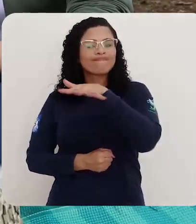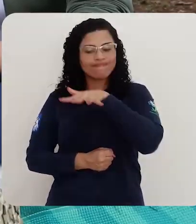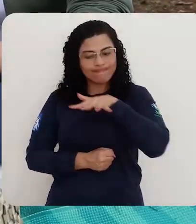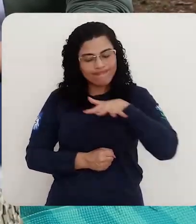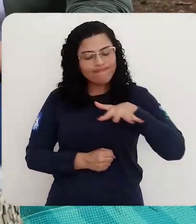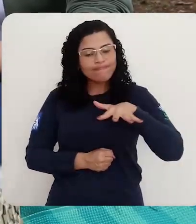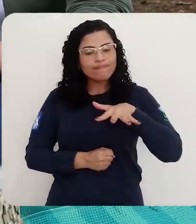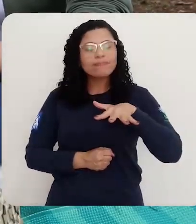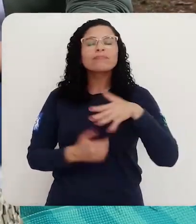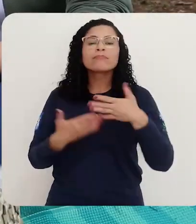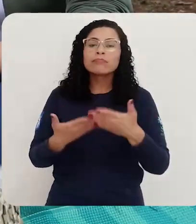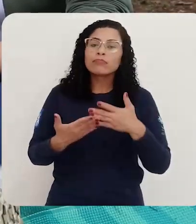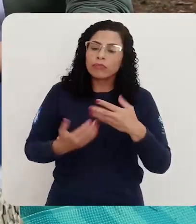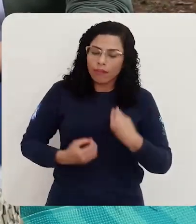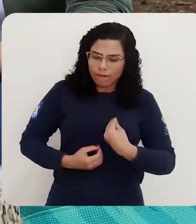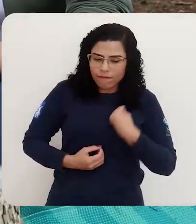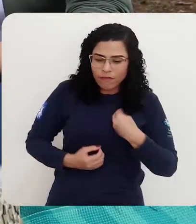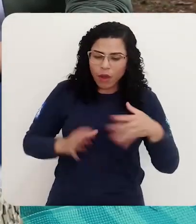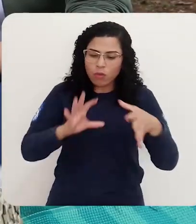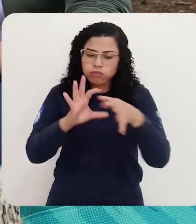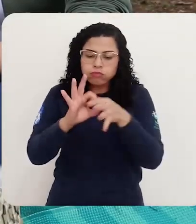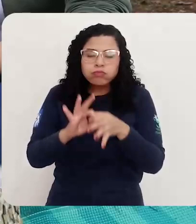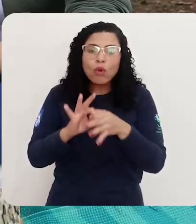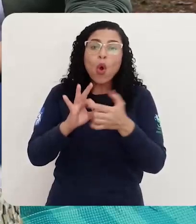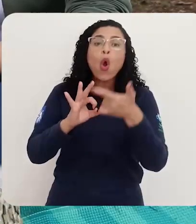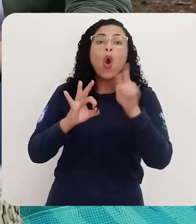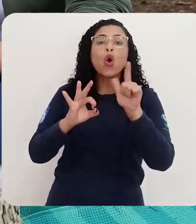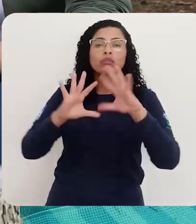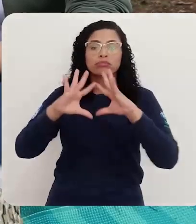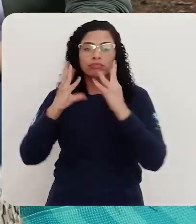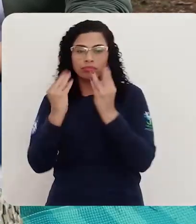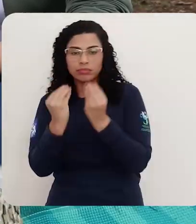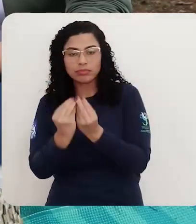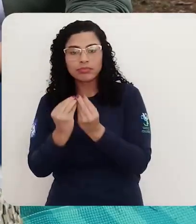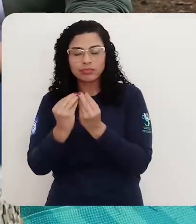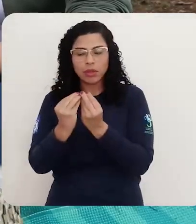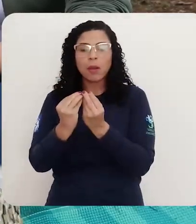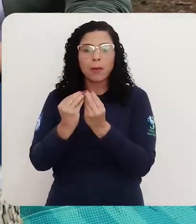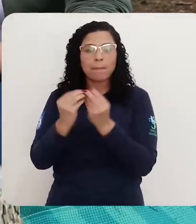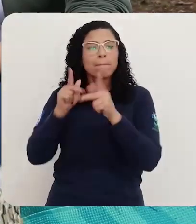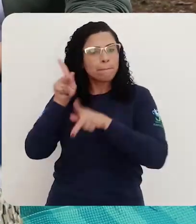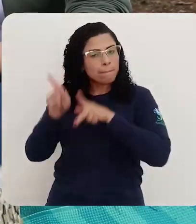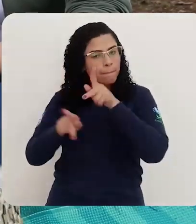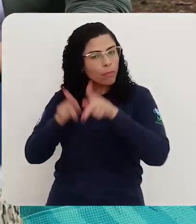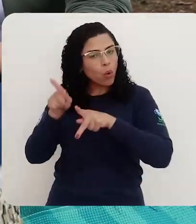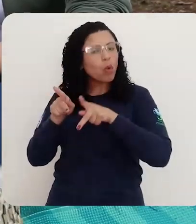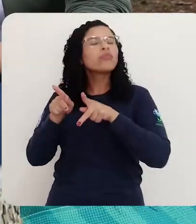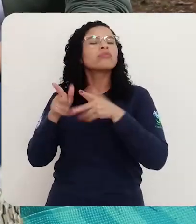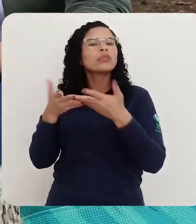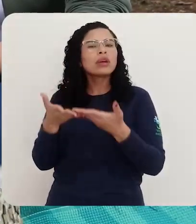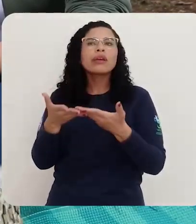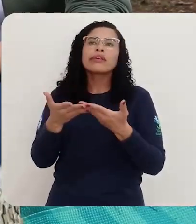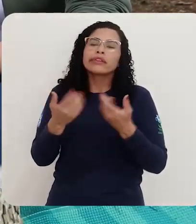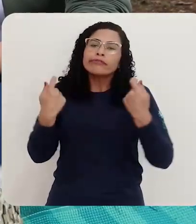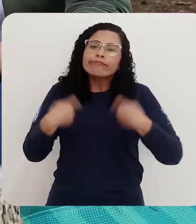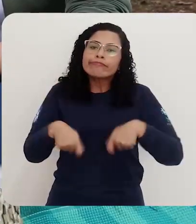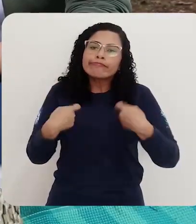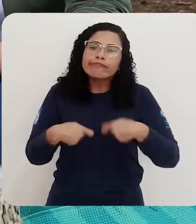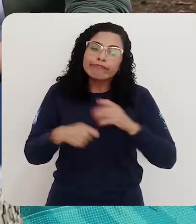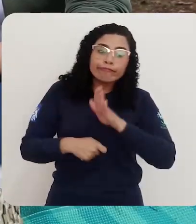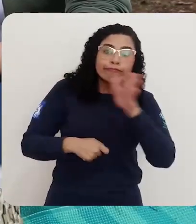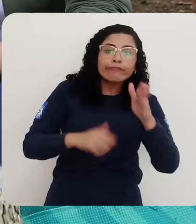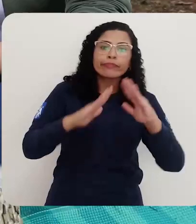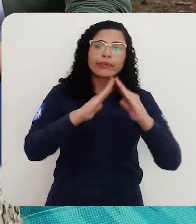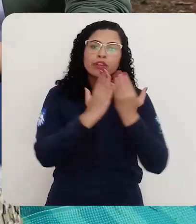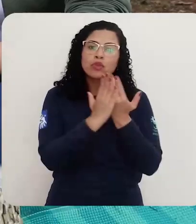Olivença. Naquele entorno ali, a gente conviveu com outros parentes, mas por uma necessidade de escola, de